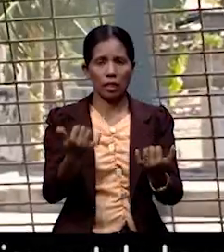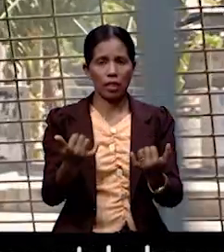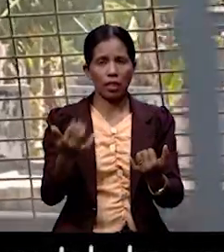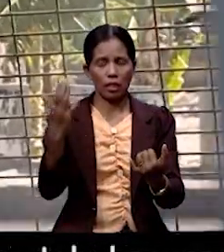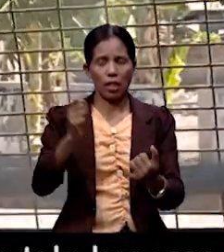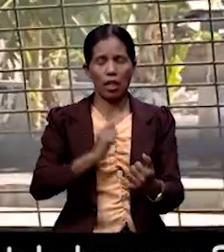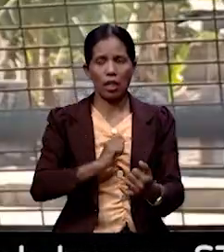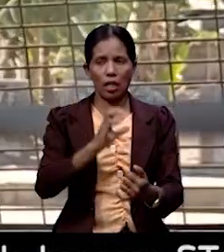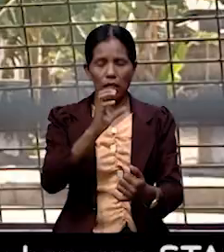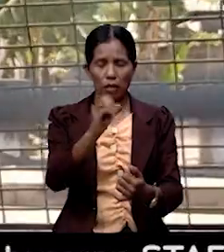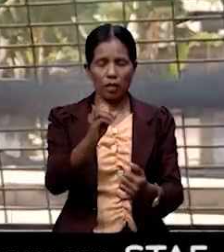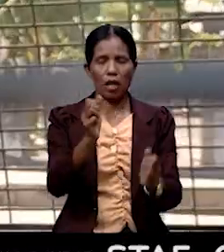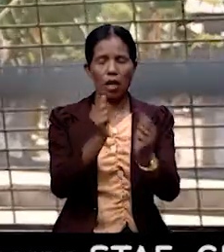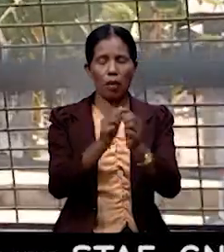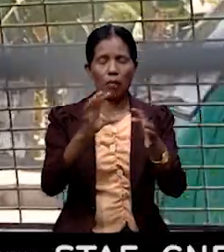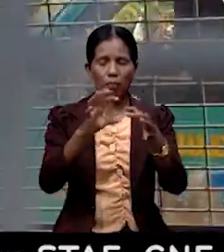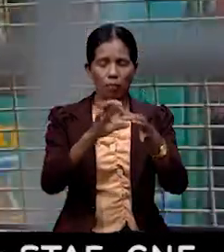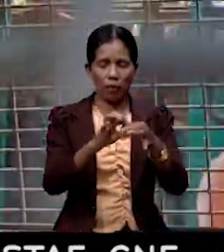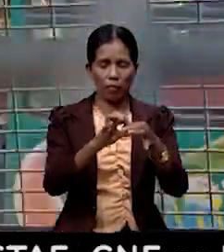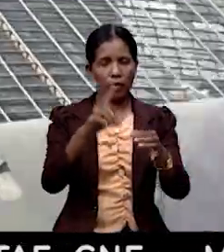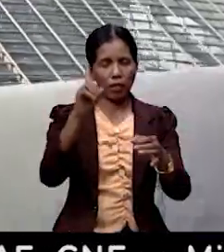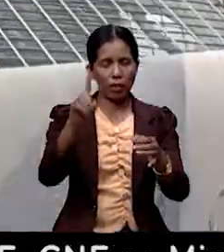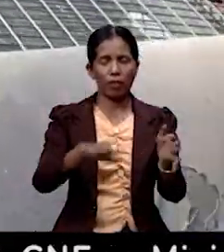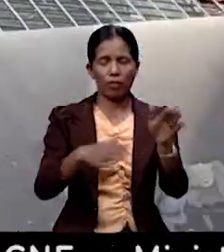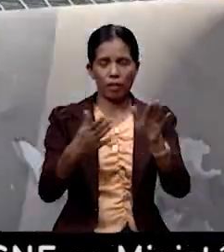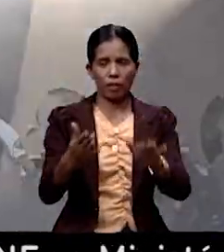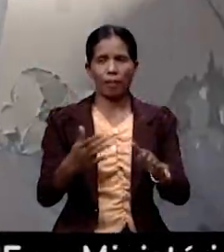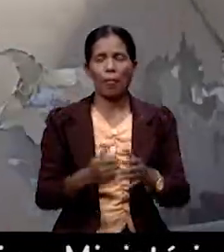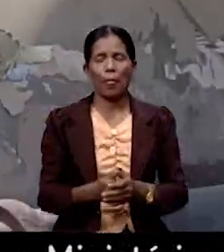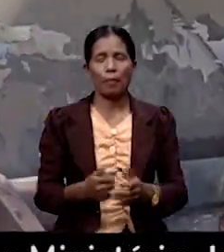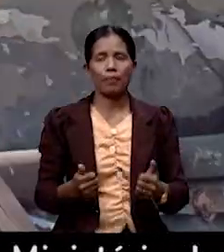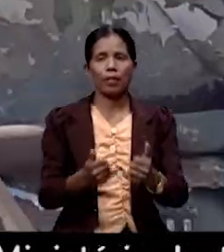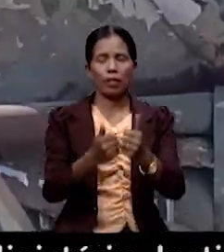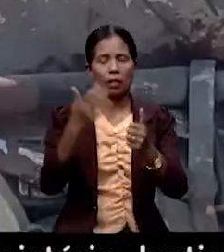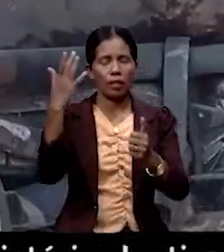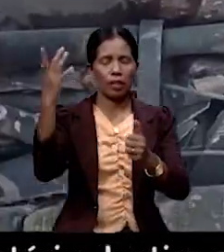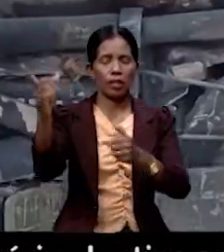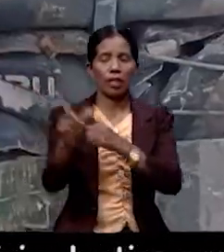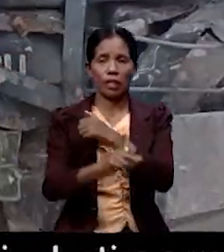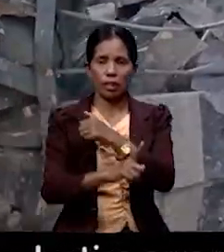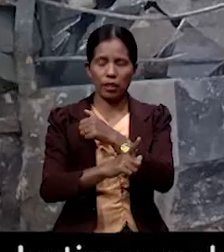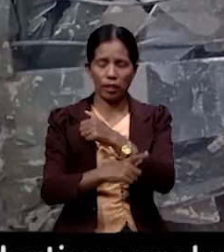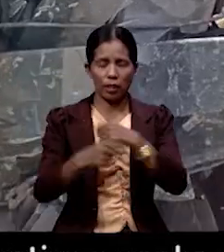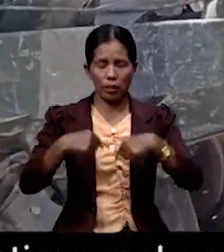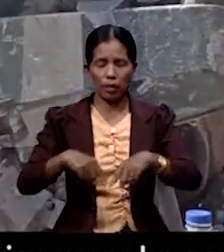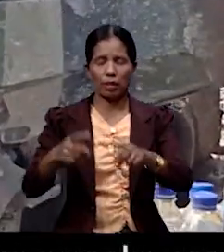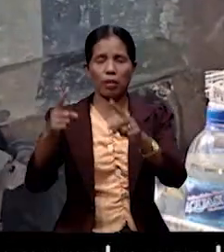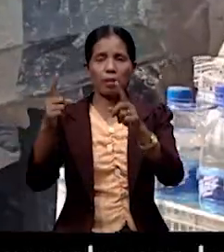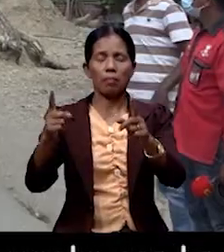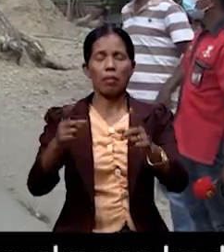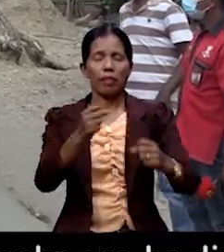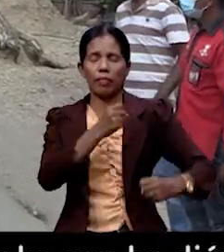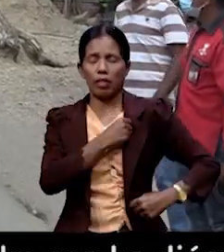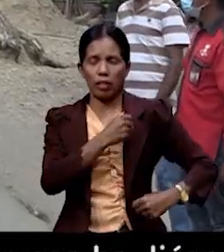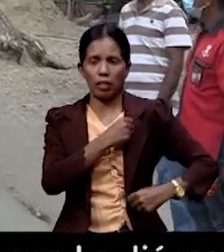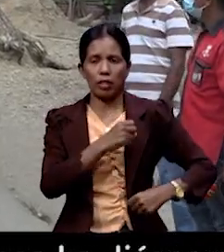inaru, resulta membro ida la com vida. Asidente helikisa banhira halau viagem bator falentil,